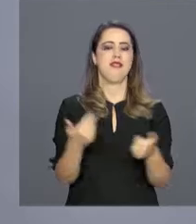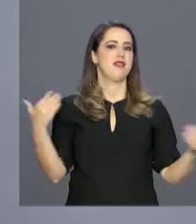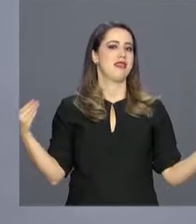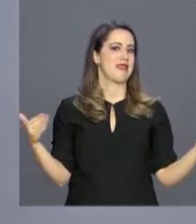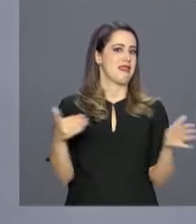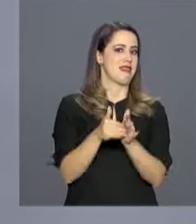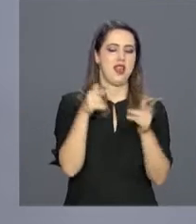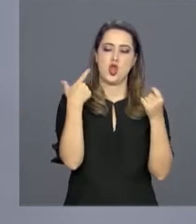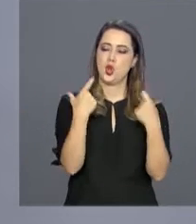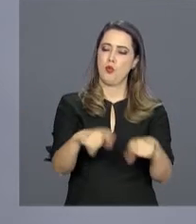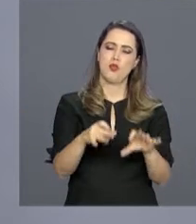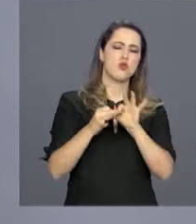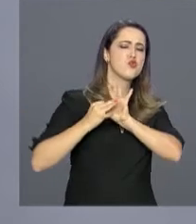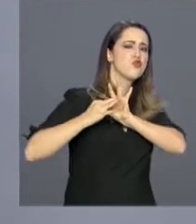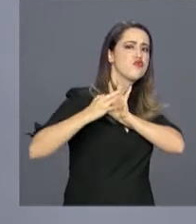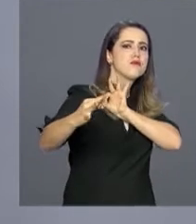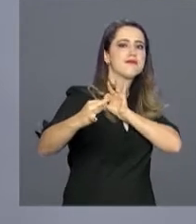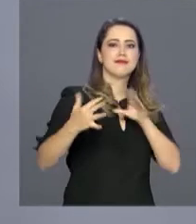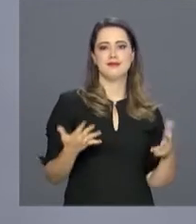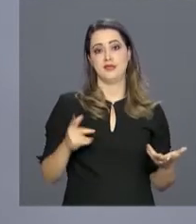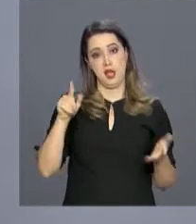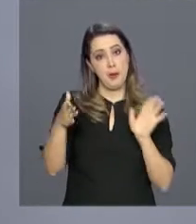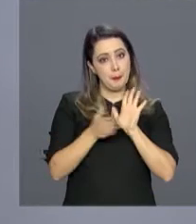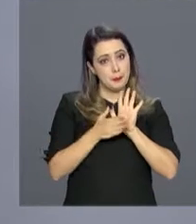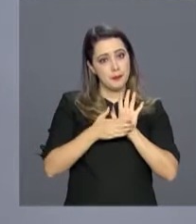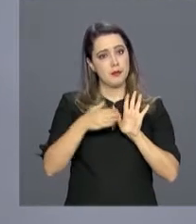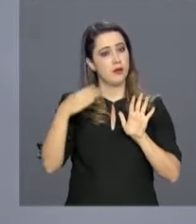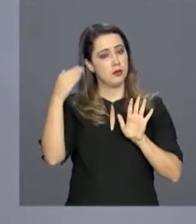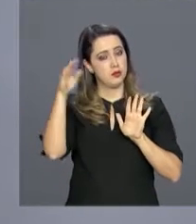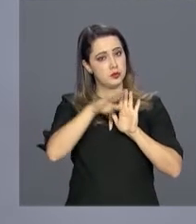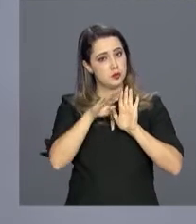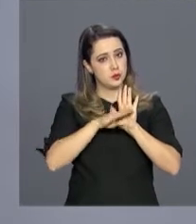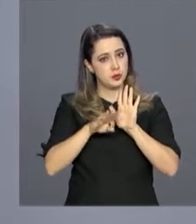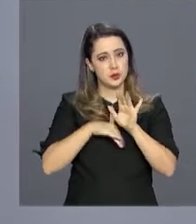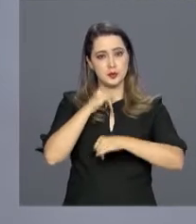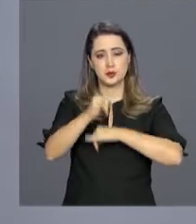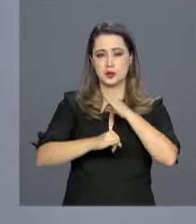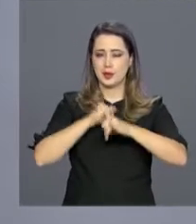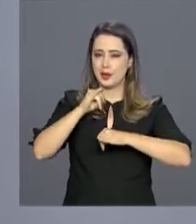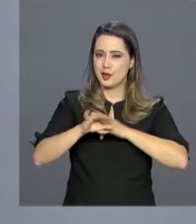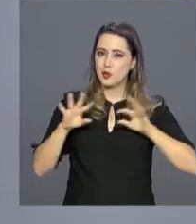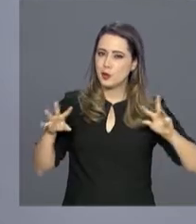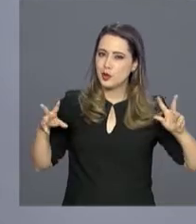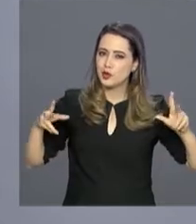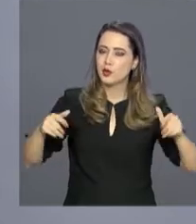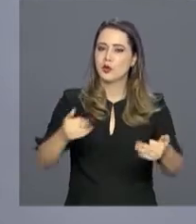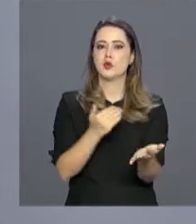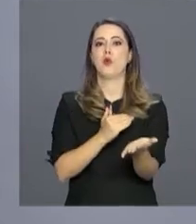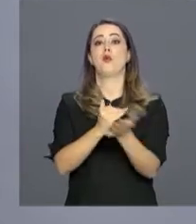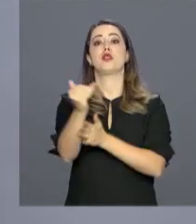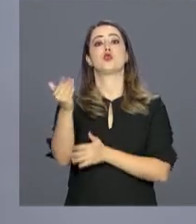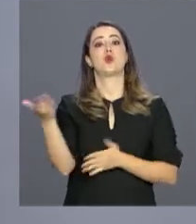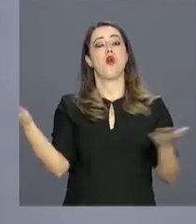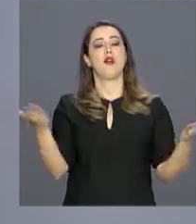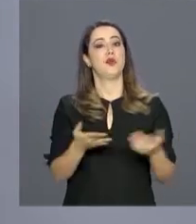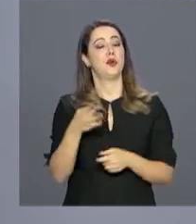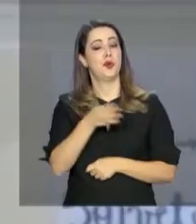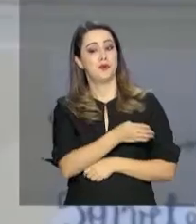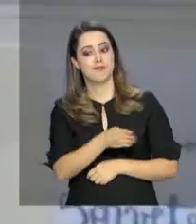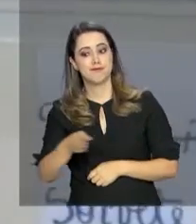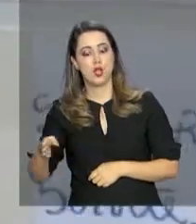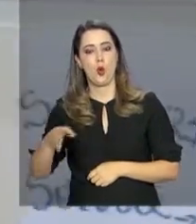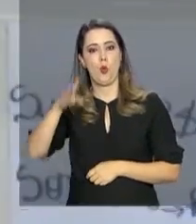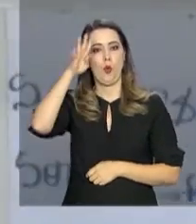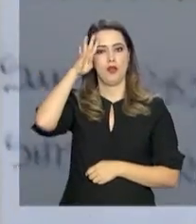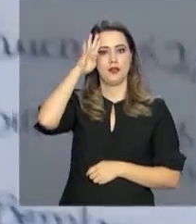regiões mais remotas do brasil esta é a proposta do programa internet para todos que começou mais uma etapa nesta quarta feira